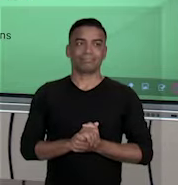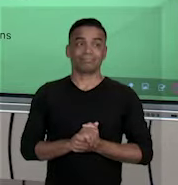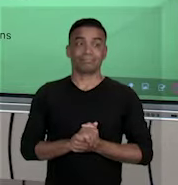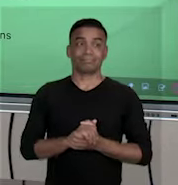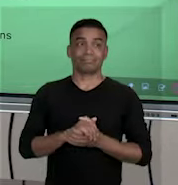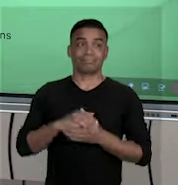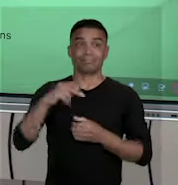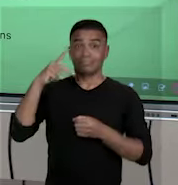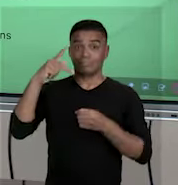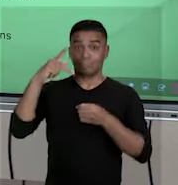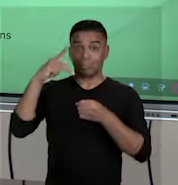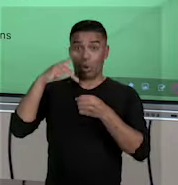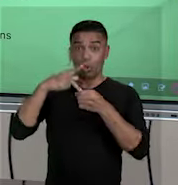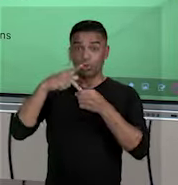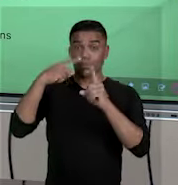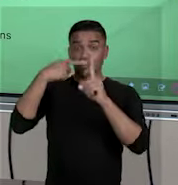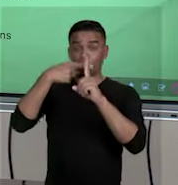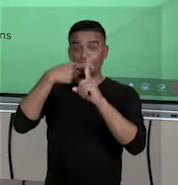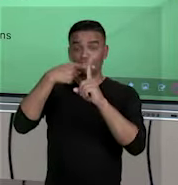que é carga positiva,